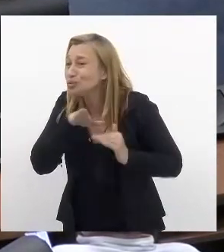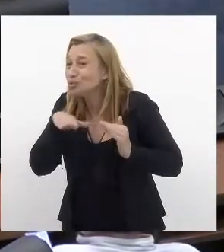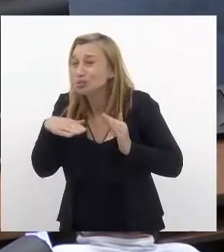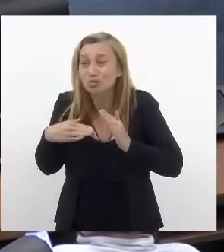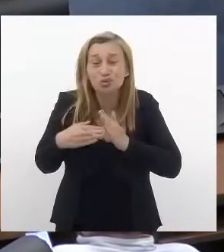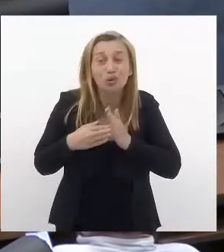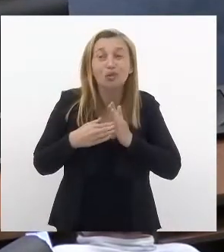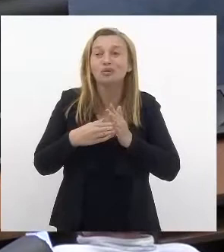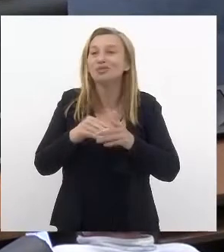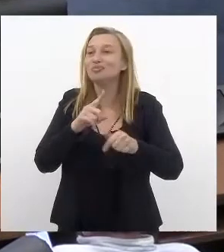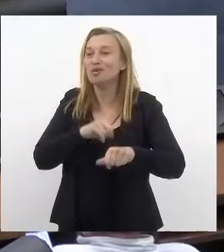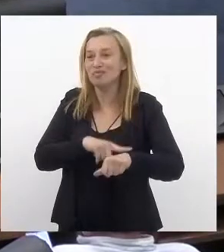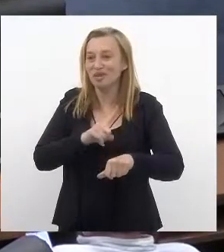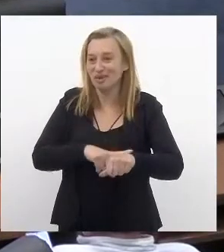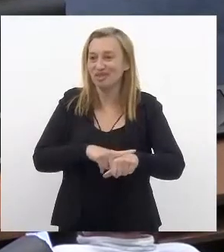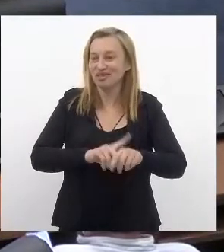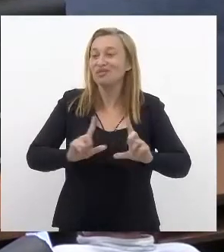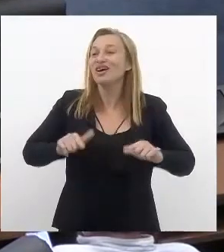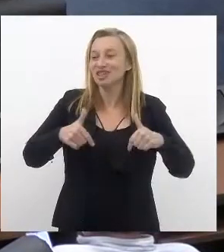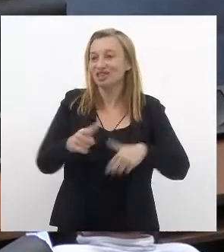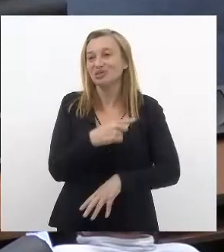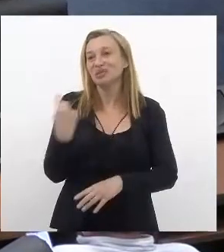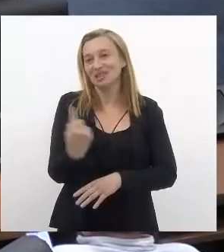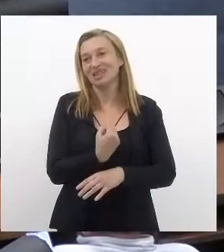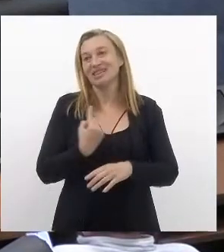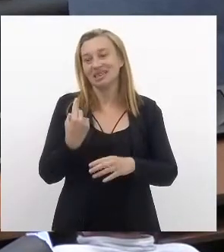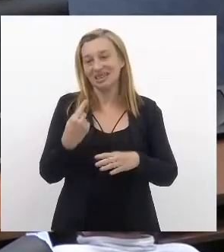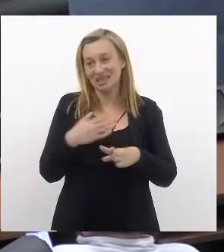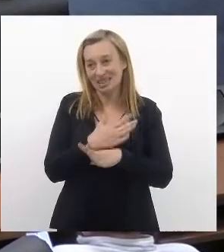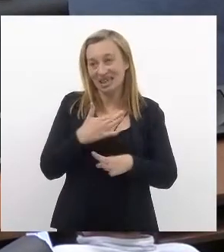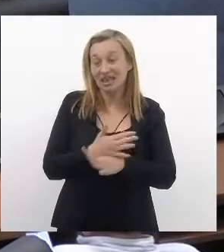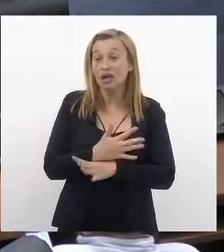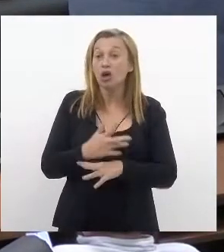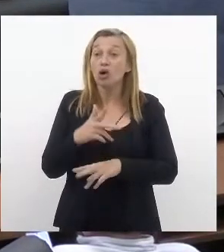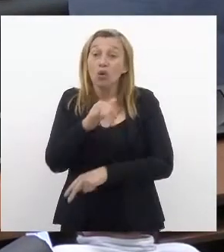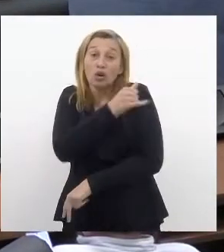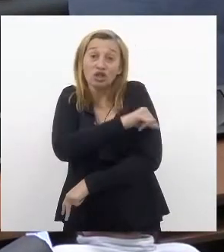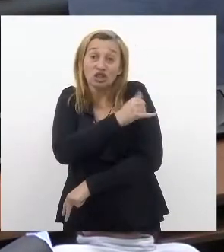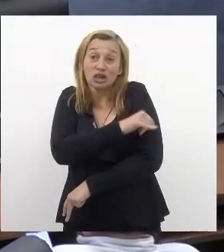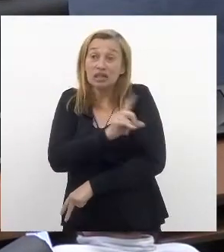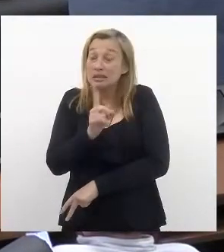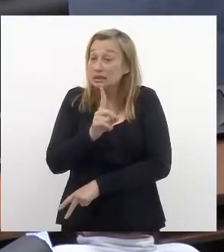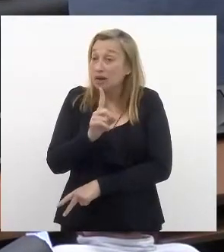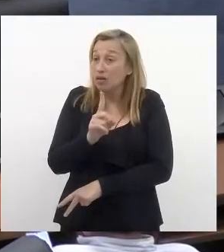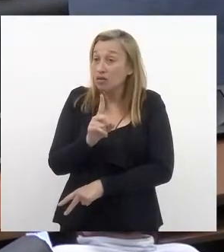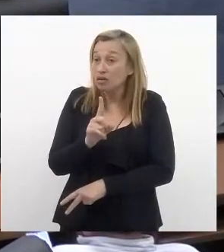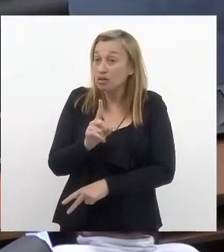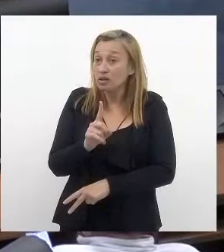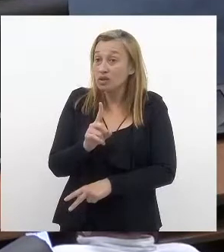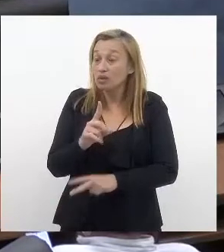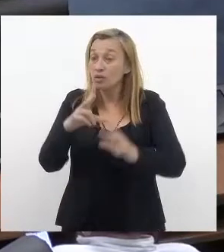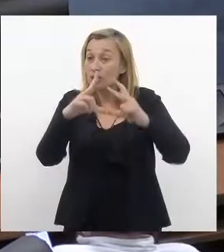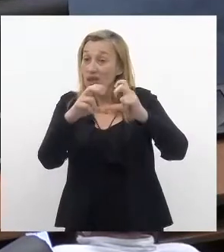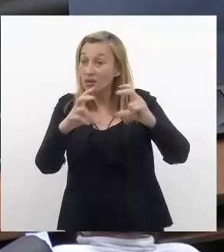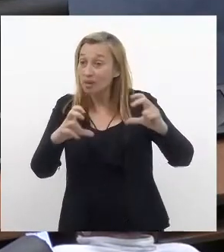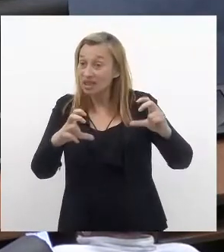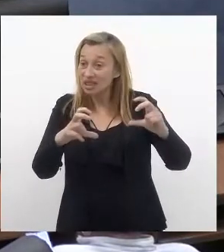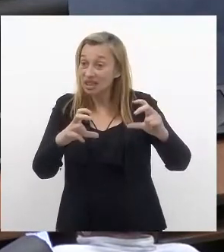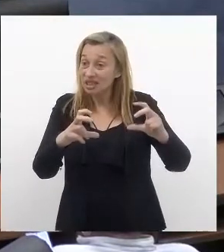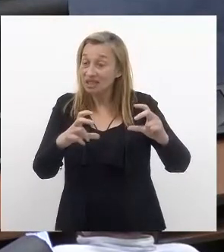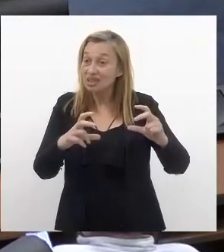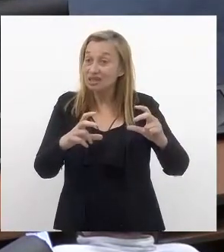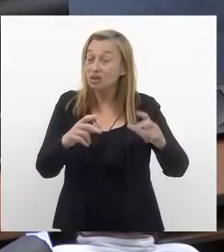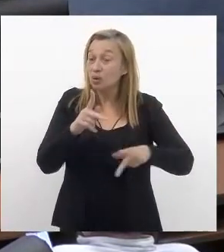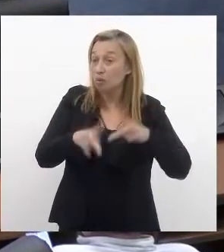da formação do nosso povo, da nossa cidade. O Rio de Janeiro, se não fossem os imigrantes libaneses, não seria o que